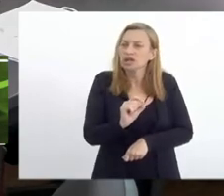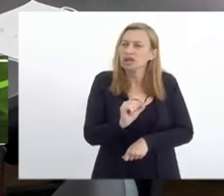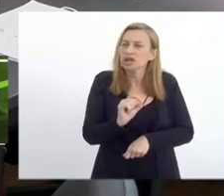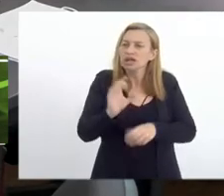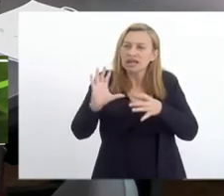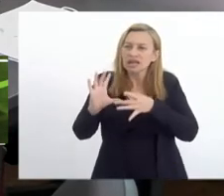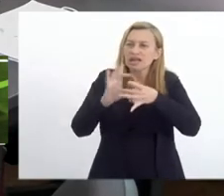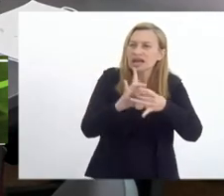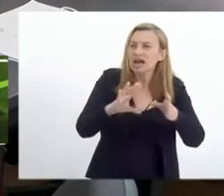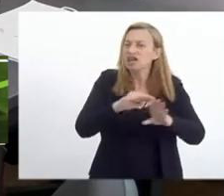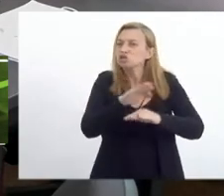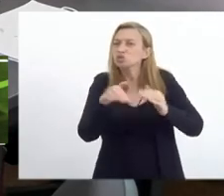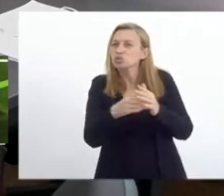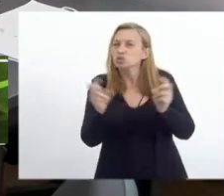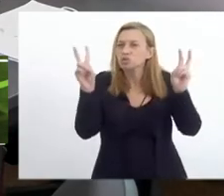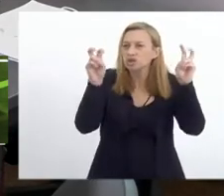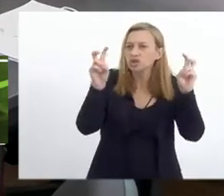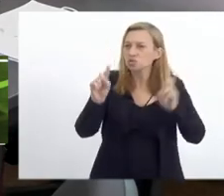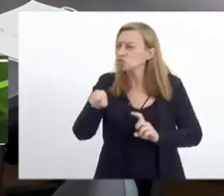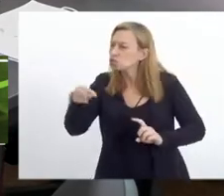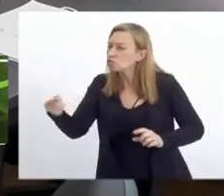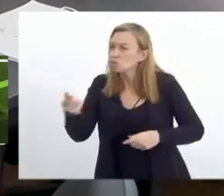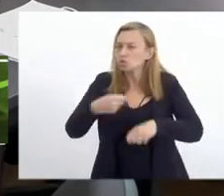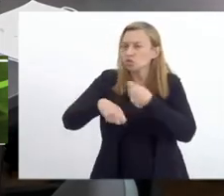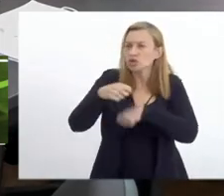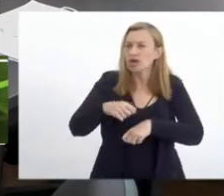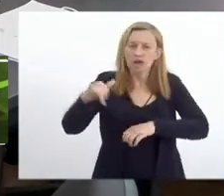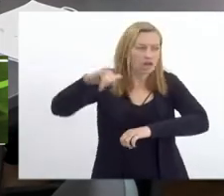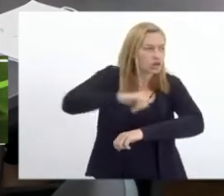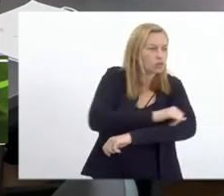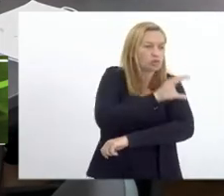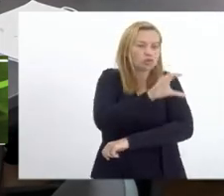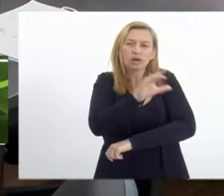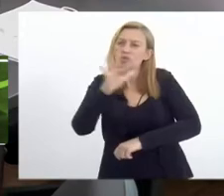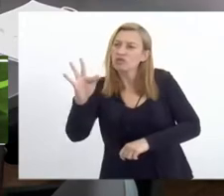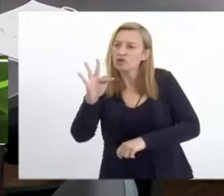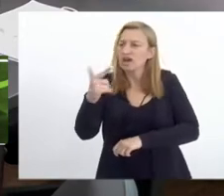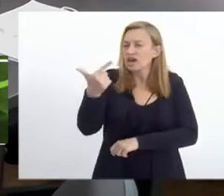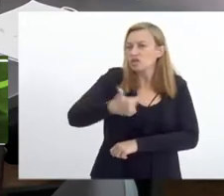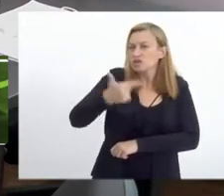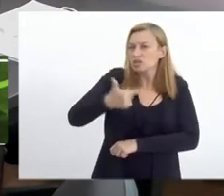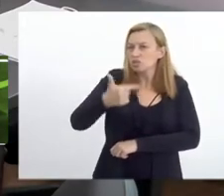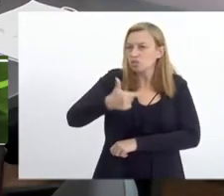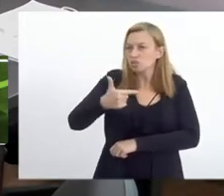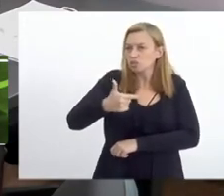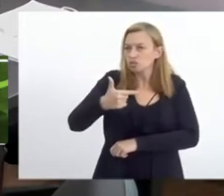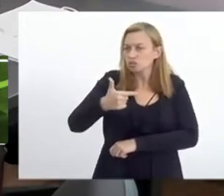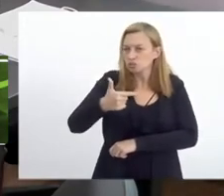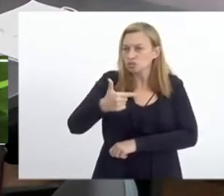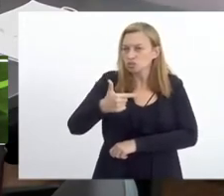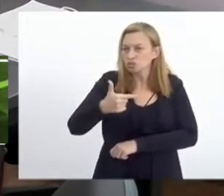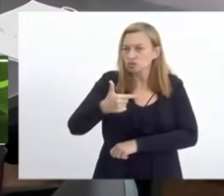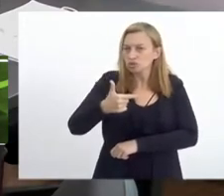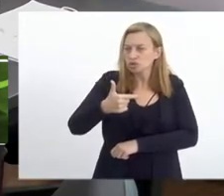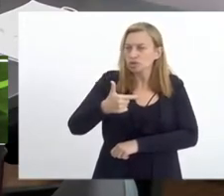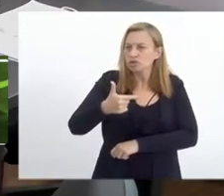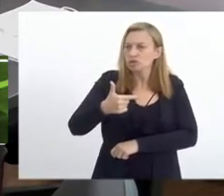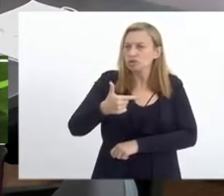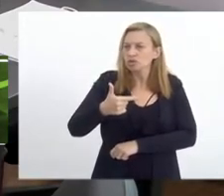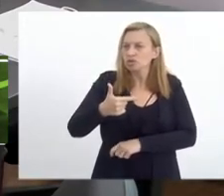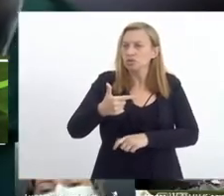interpolar todas essas questões de outros negócios. O aeroporto de Cabo Frio hoje é o segundo aeroporto em cargas do estado do Rio de Janeiro, só perde para o